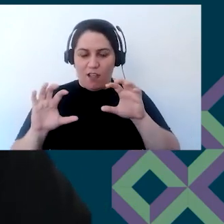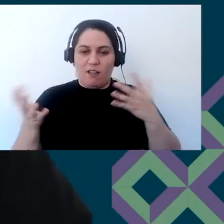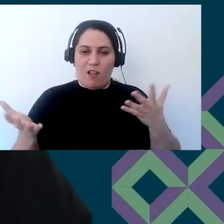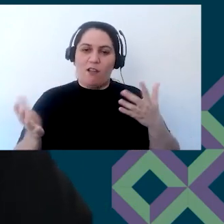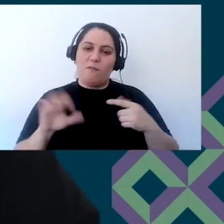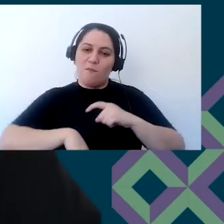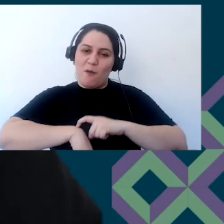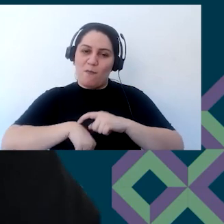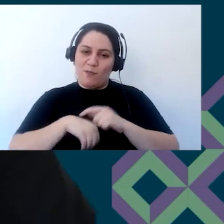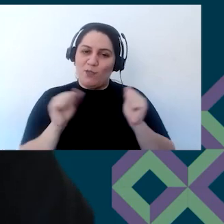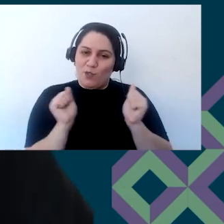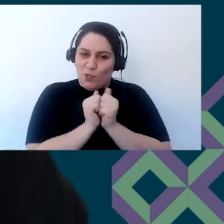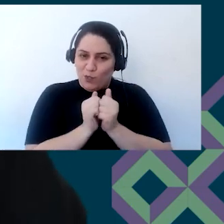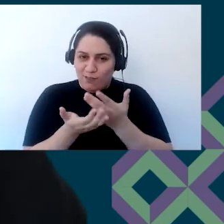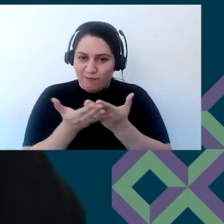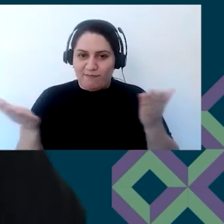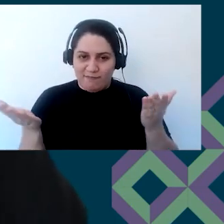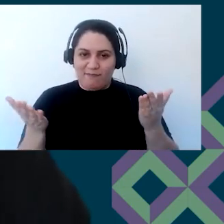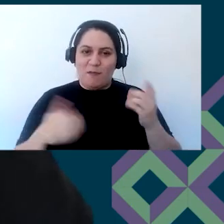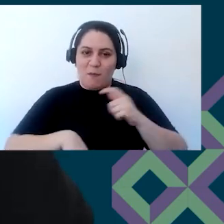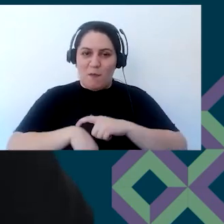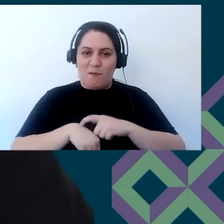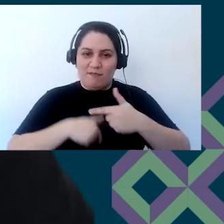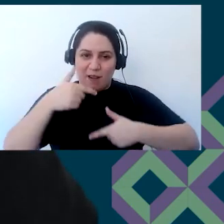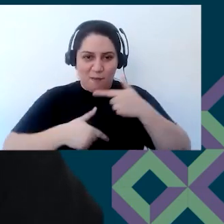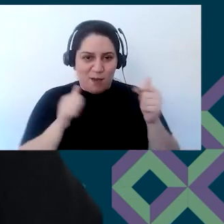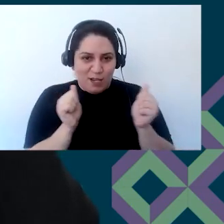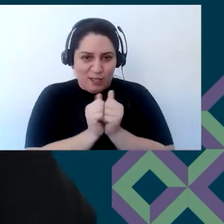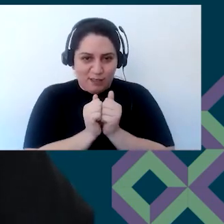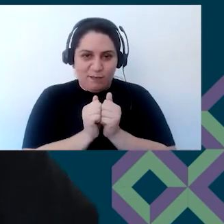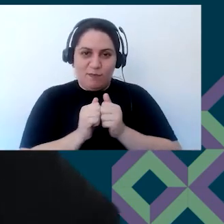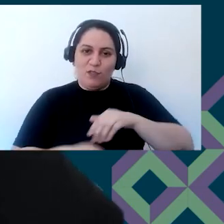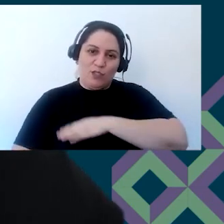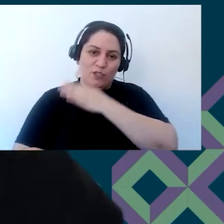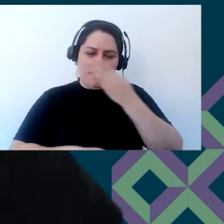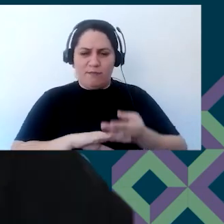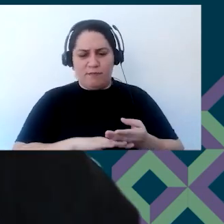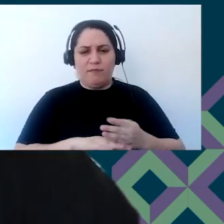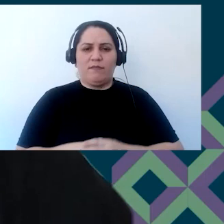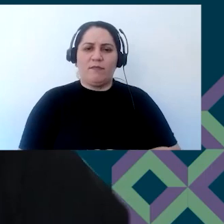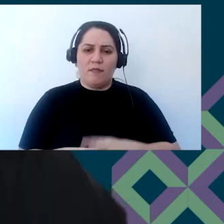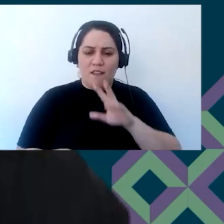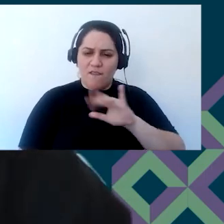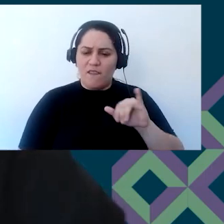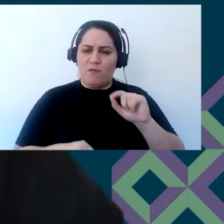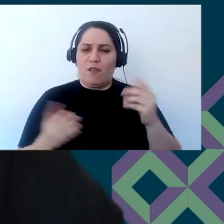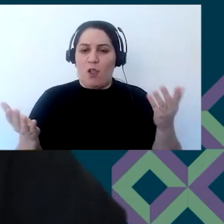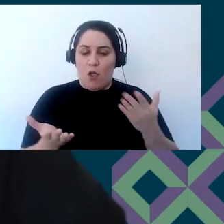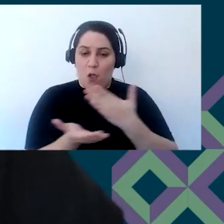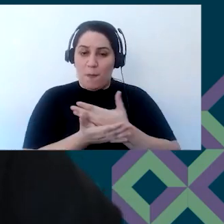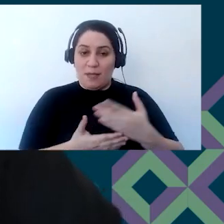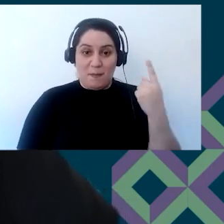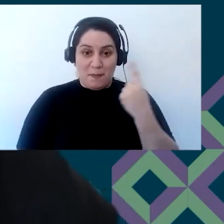vocês nesta sala Faça com a gente ao longo do dia de hoje. Sem mais delongas, então, vamos para a nossa primeira sessão por